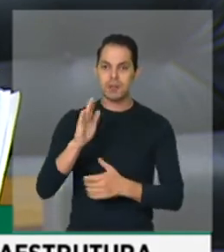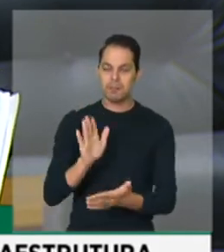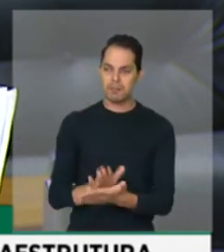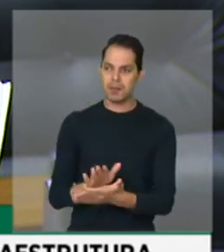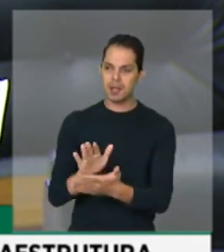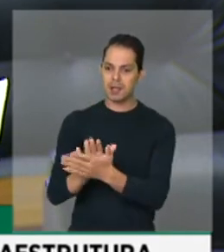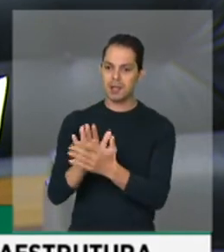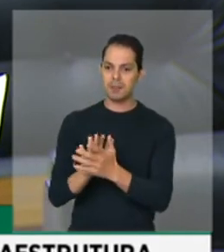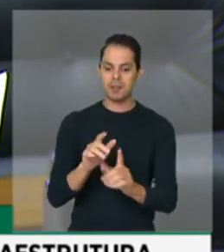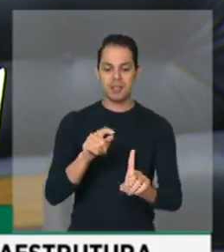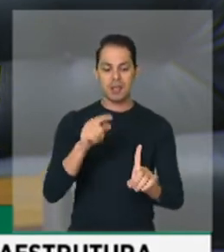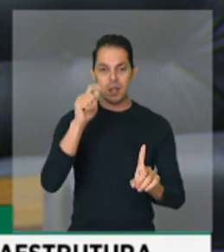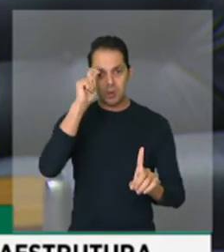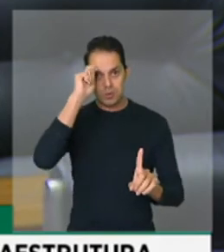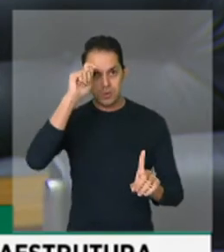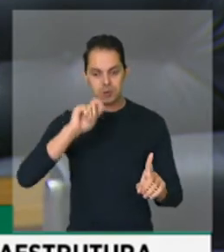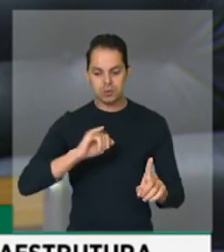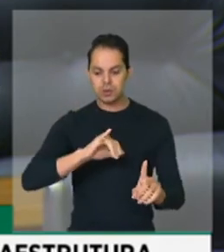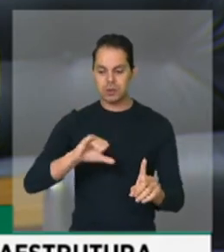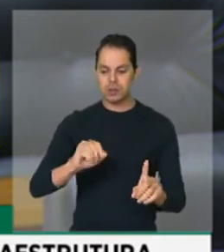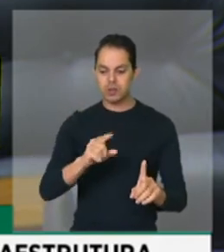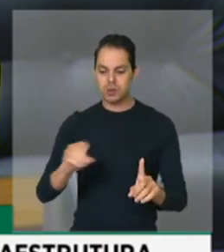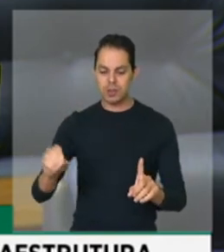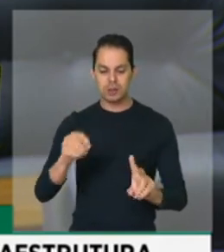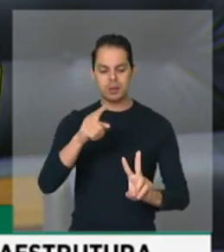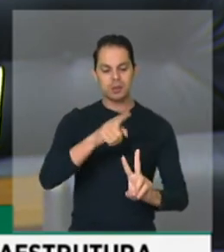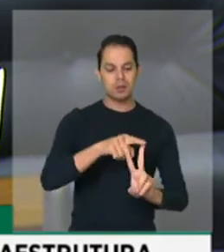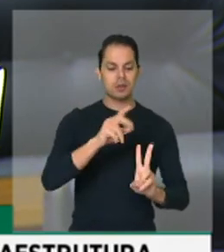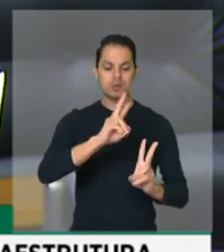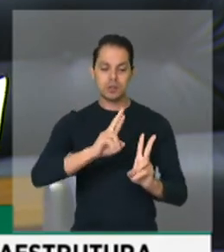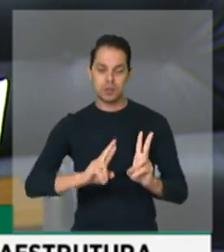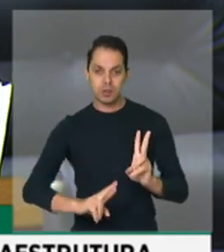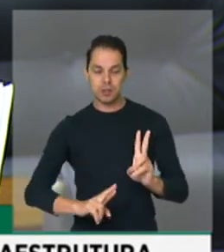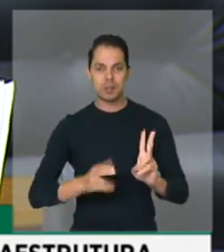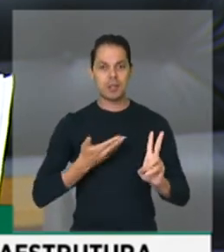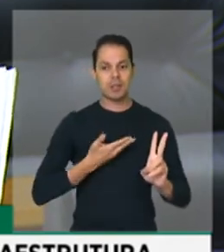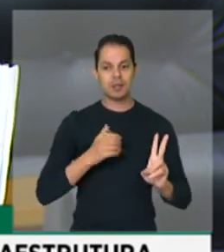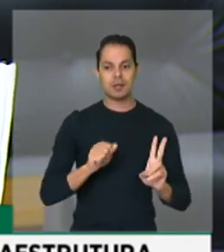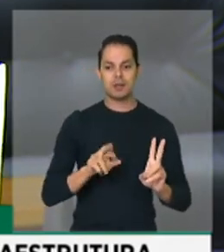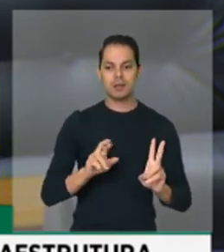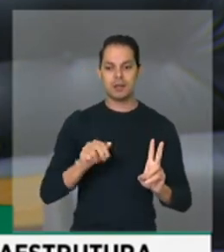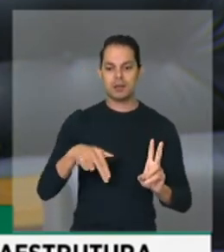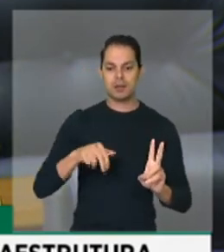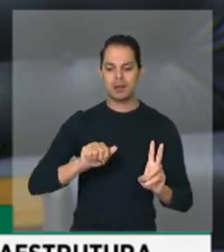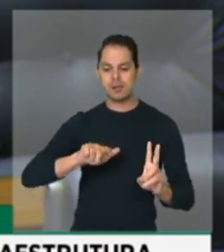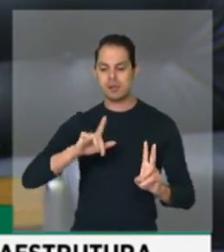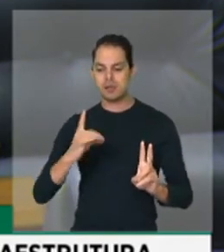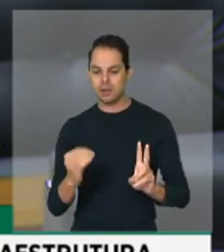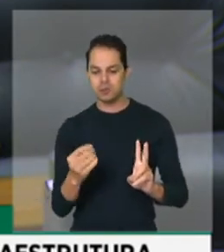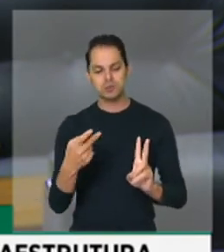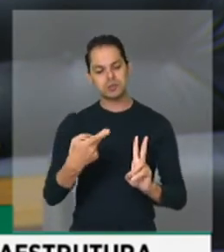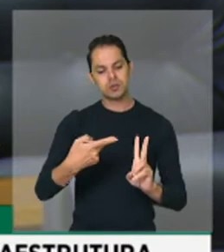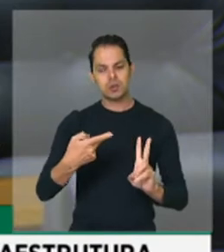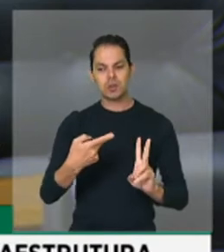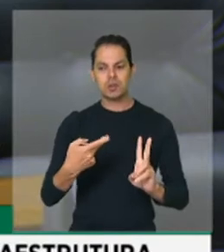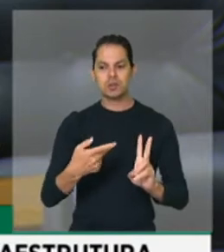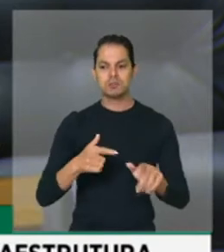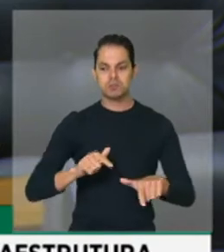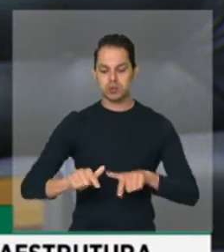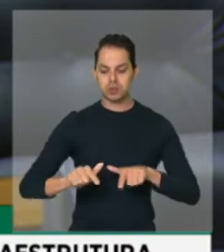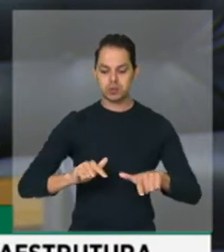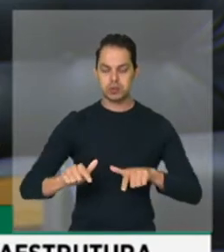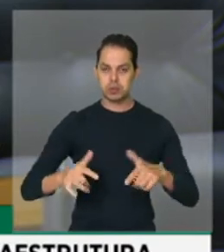ao autor, deputado João Maia, ao competente relator, nosso amigo Arnaldo Jardim, pelo trabalho primoroso que fizeram.